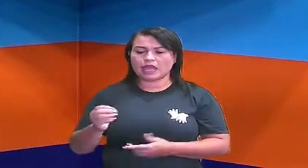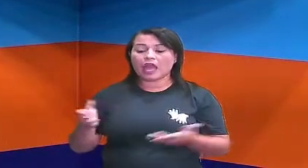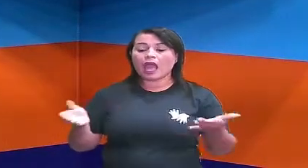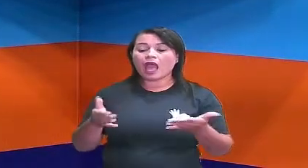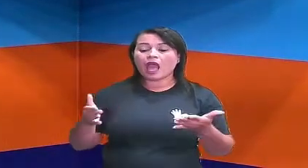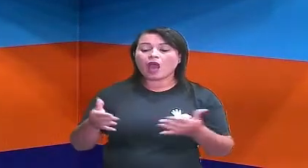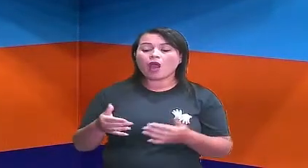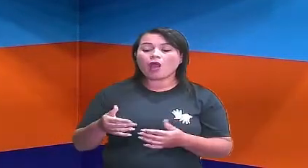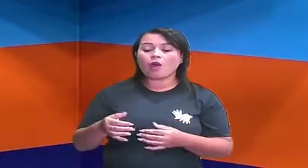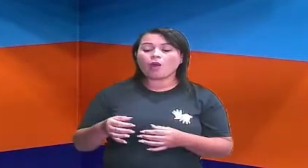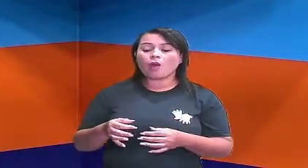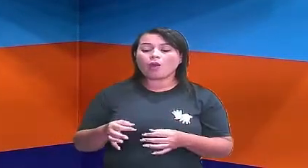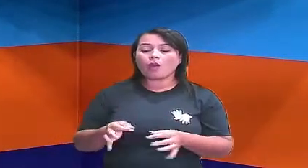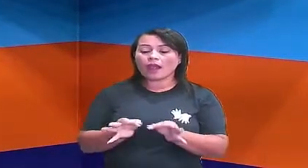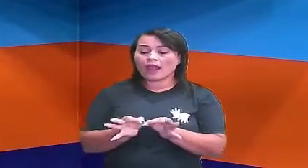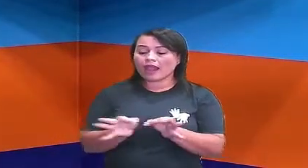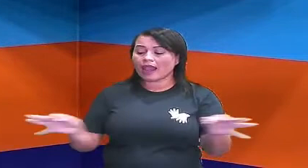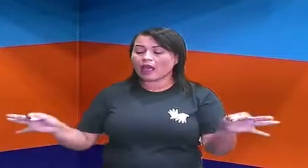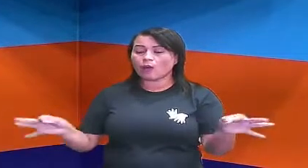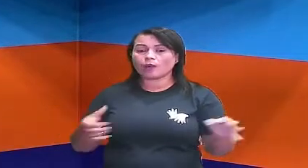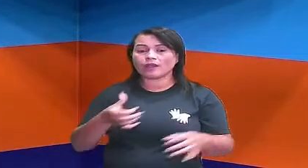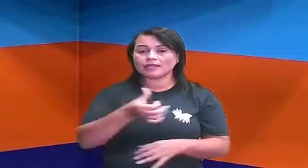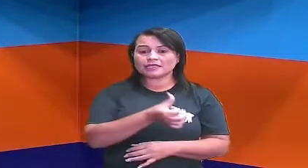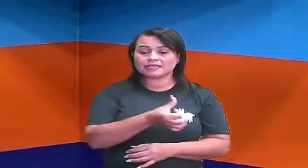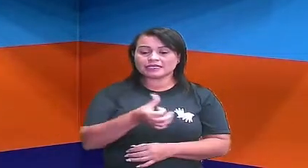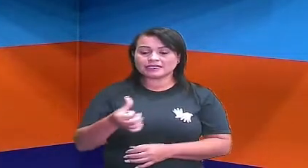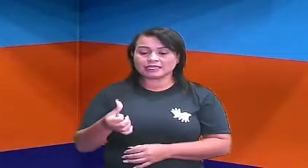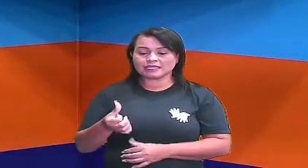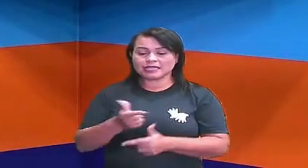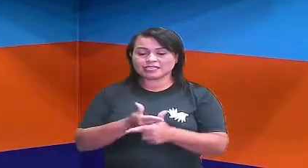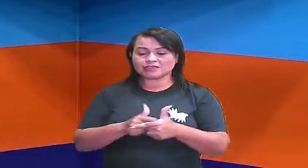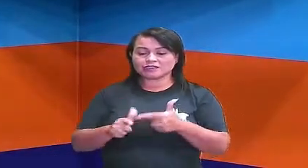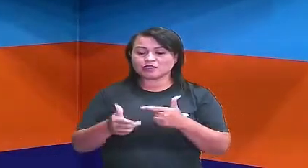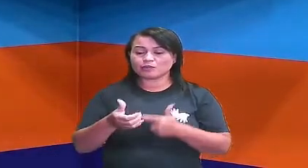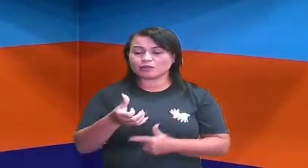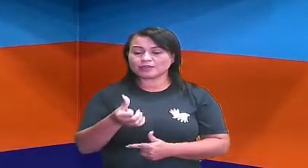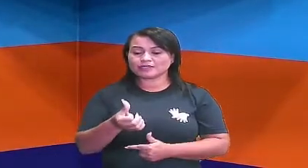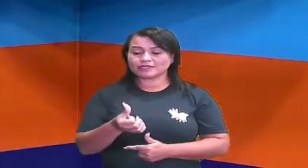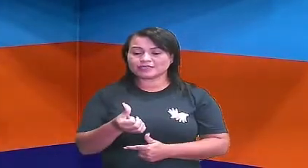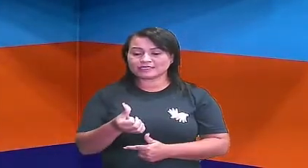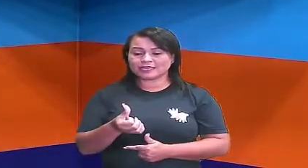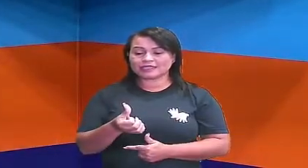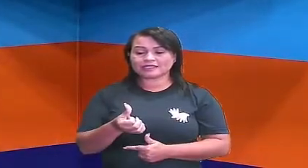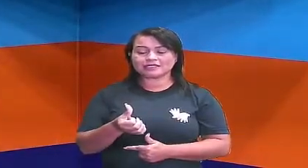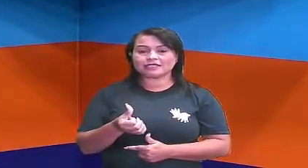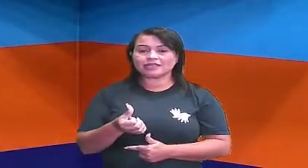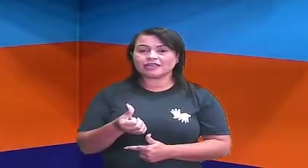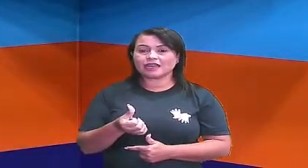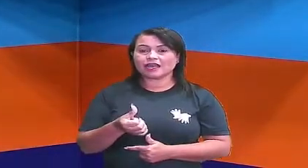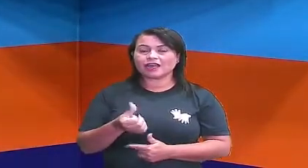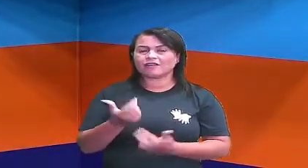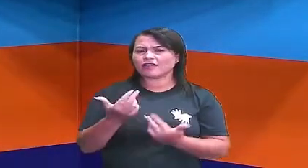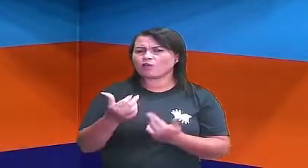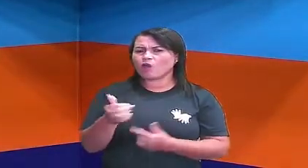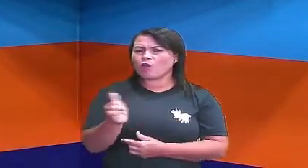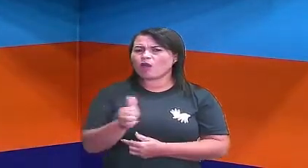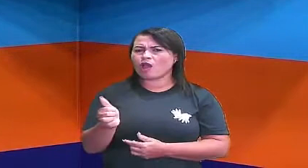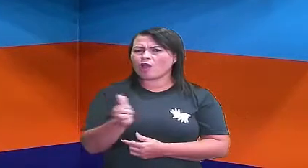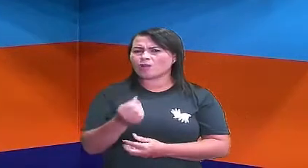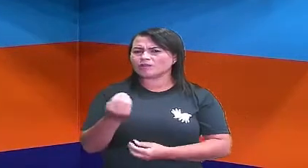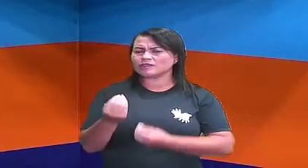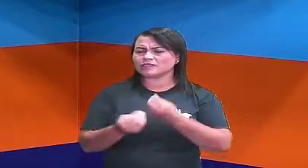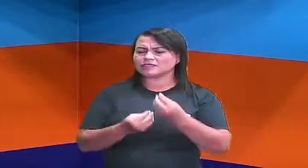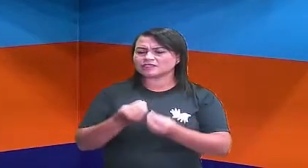a largura, 66, e divide por 6. 66 dividido por 6, 11. Ô, professora, como é que eu